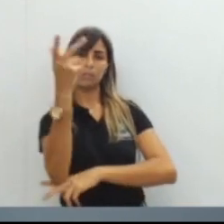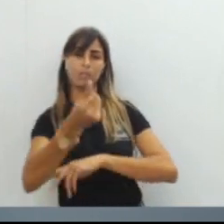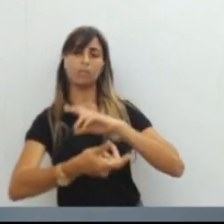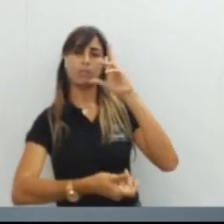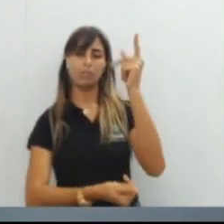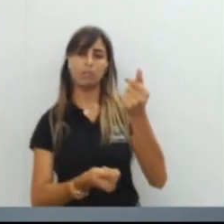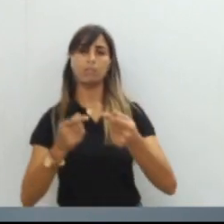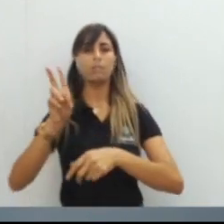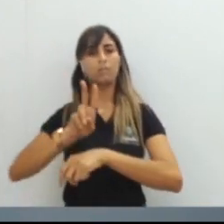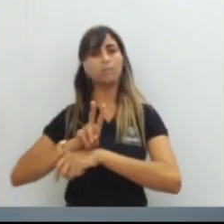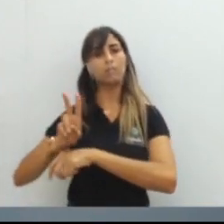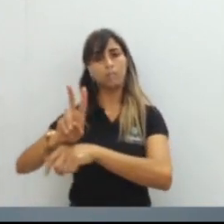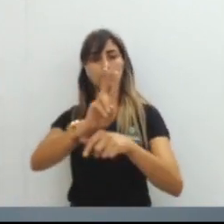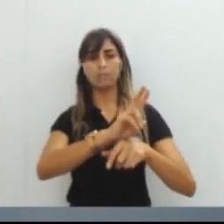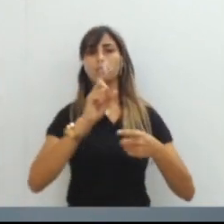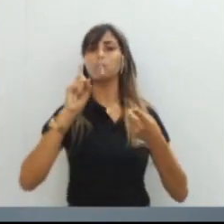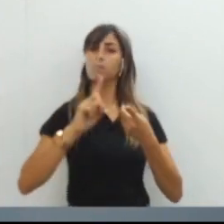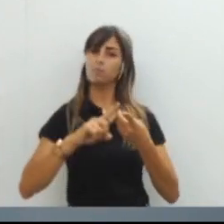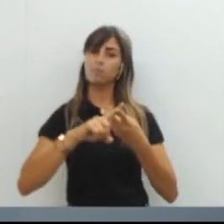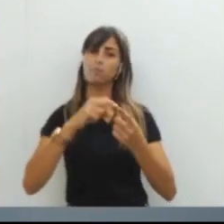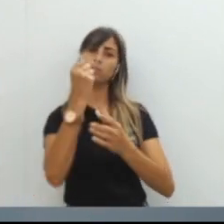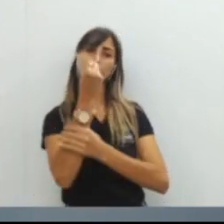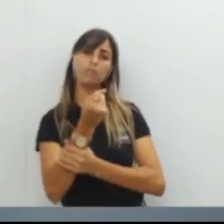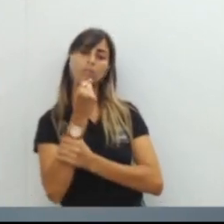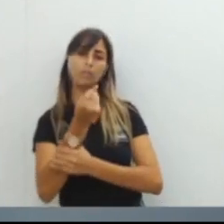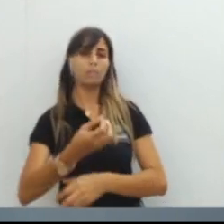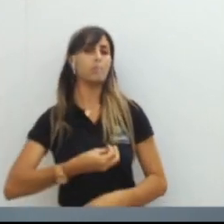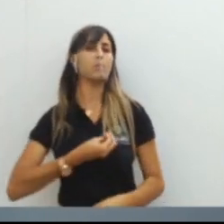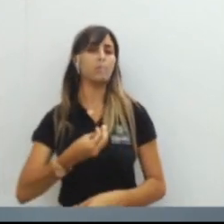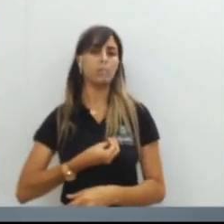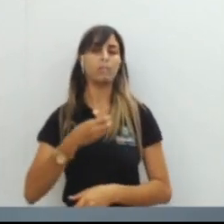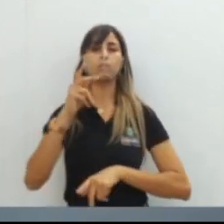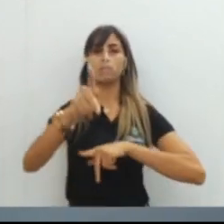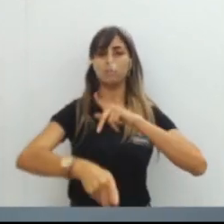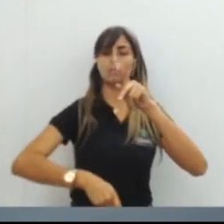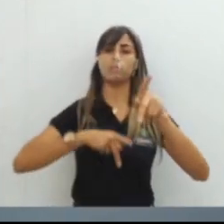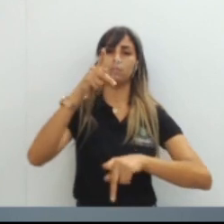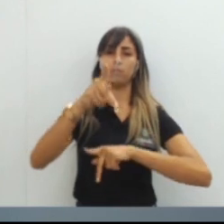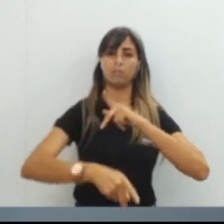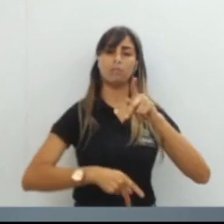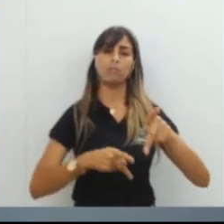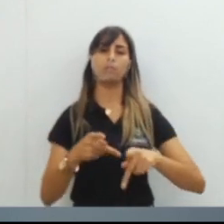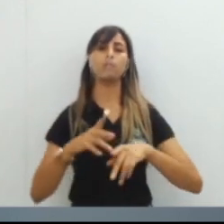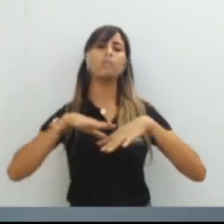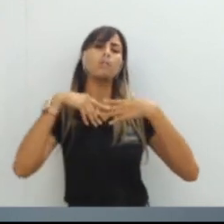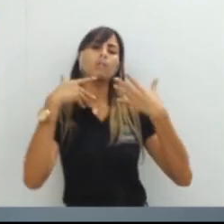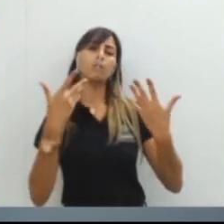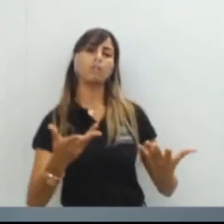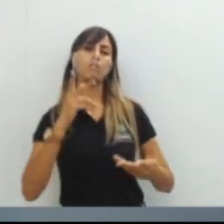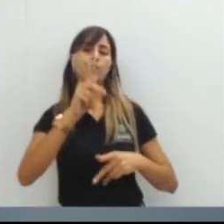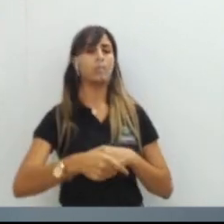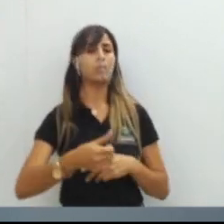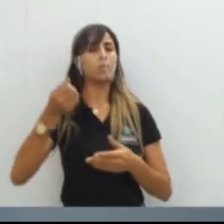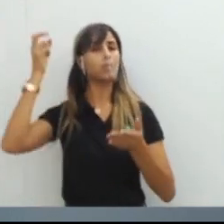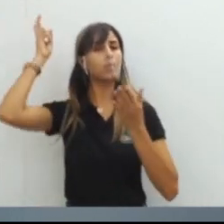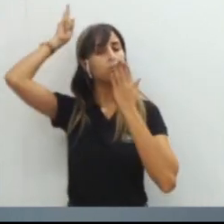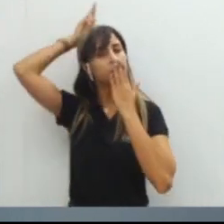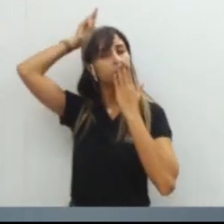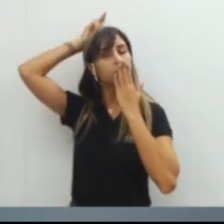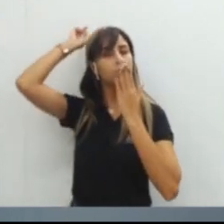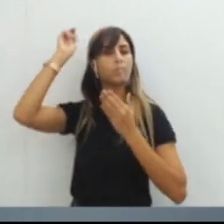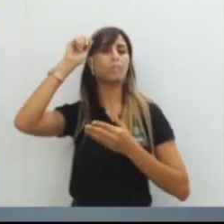unidades de conservação também garantem a sobrevivência dos povos tradicionais. Que povos são esses? Indígenas, os